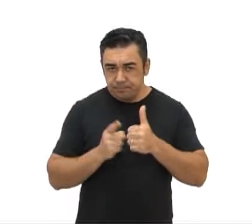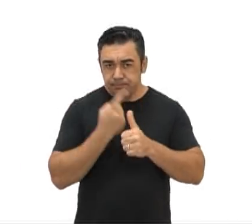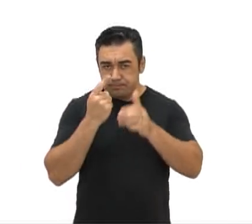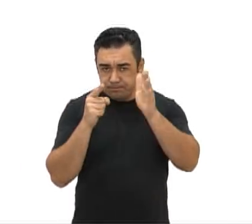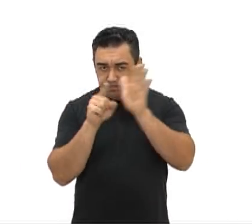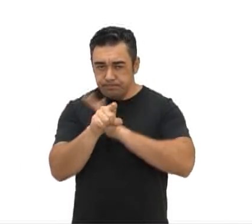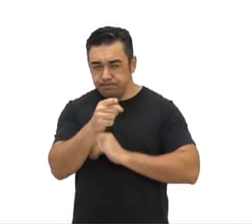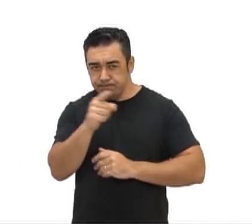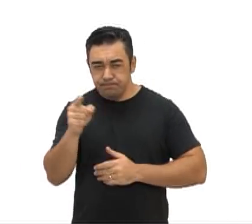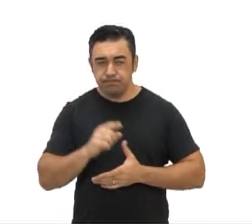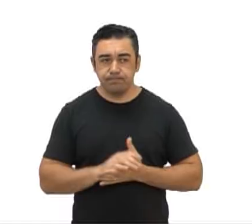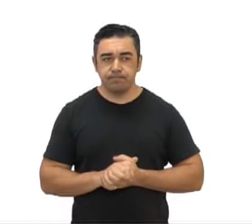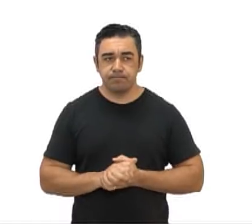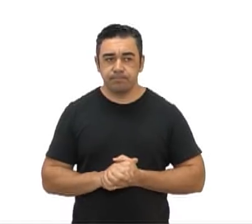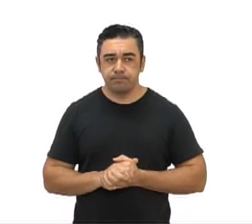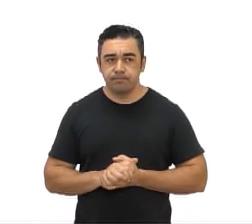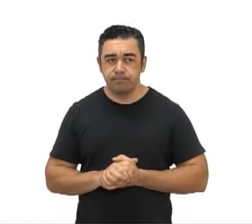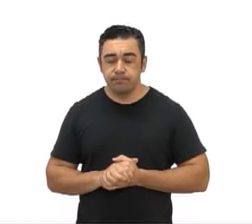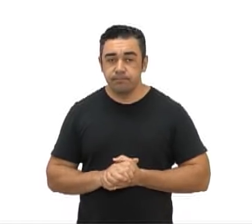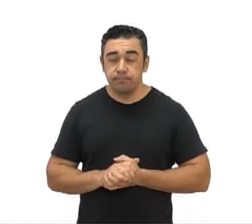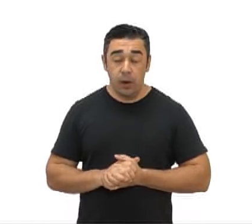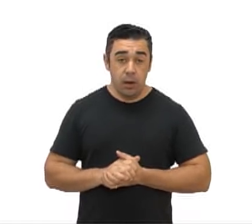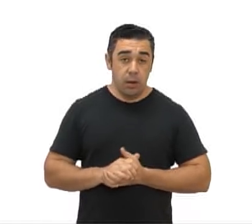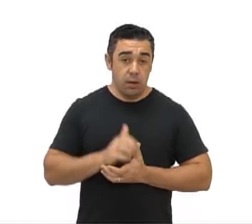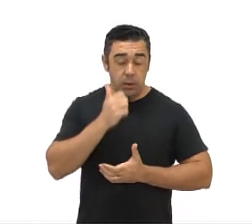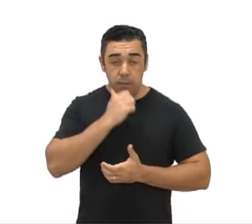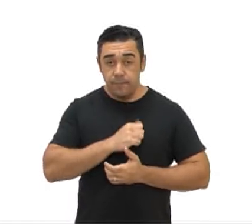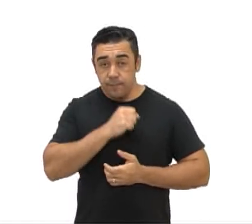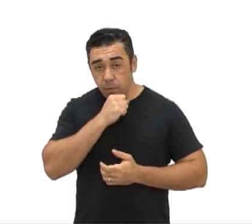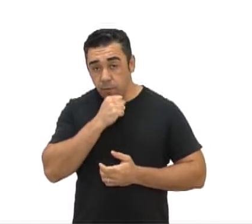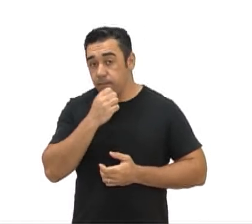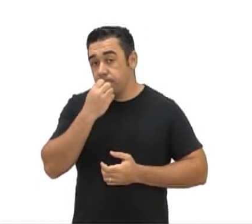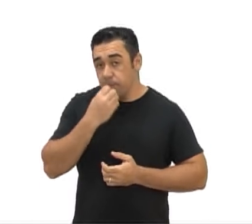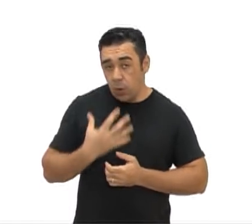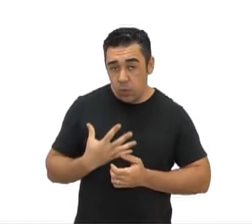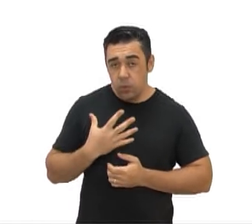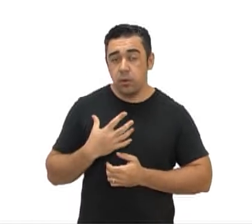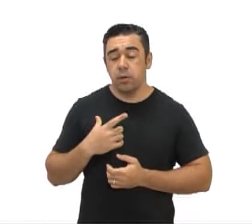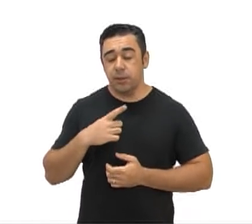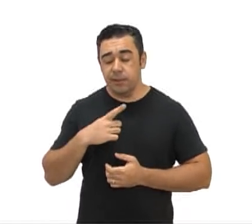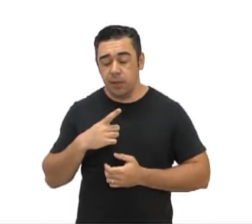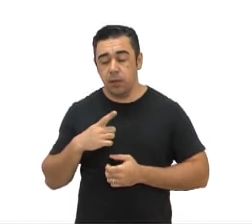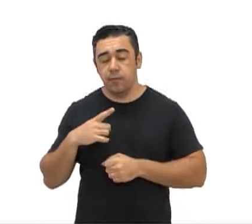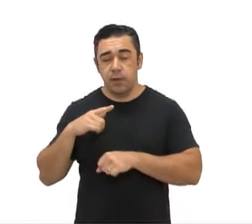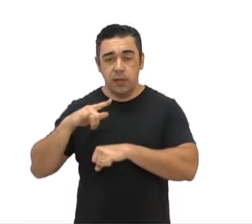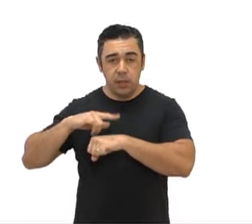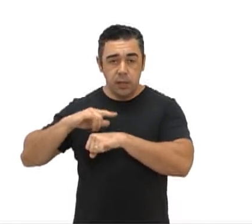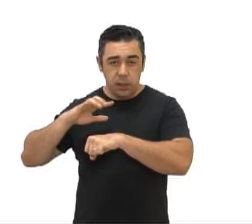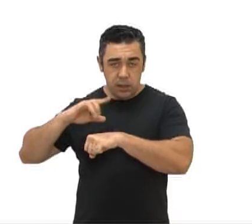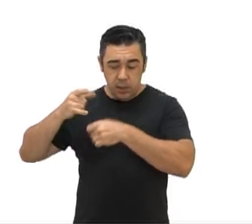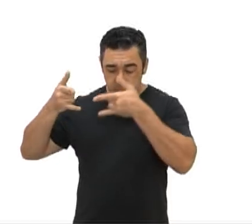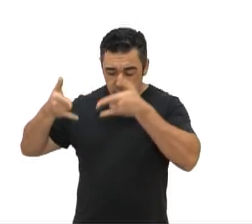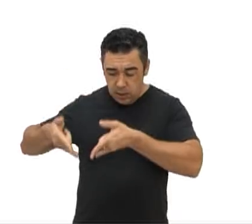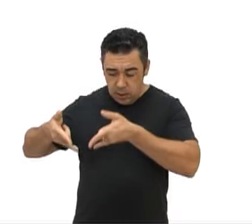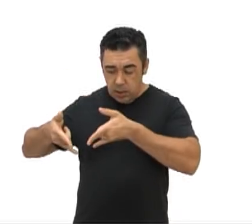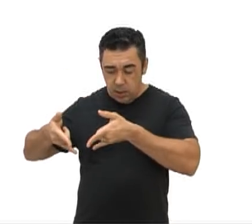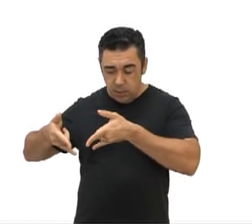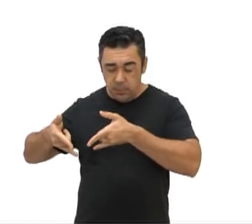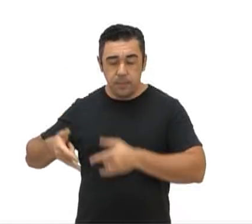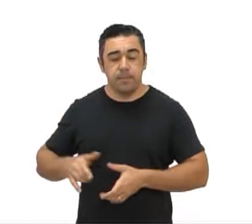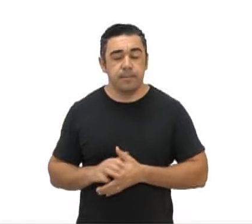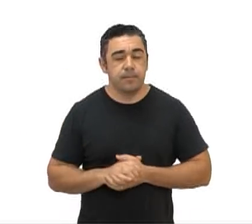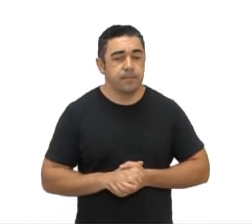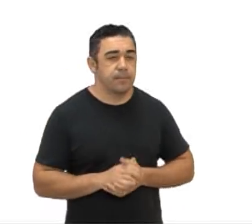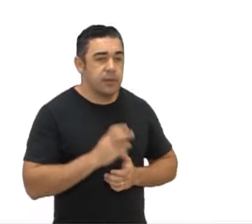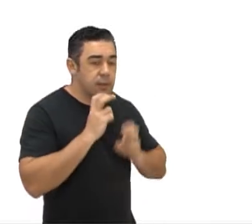aula de hoje. A boa avó, que estava de cama por se achar adoentada, gritou-lhe. Questão